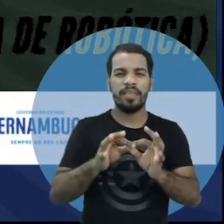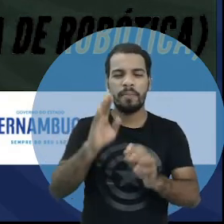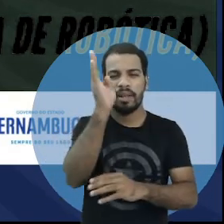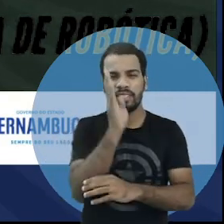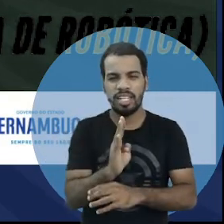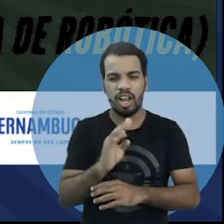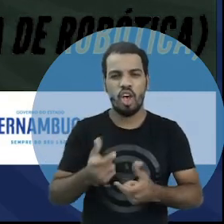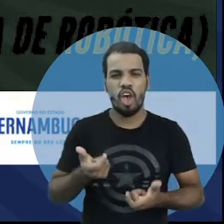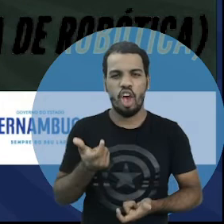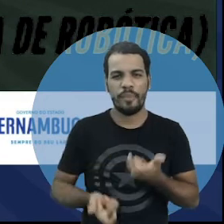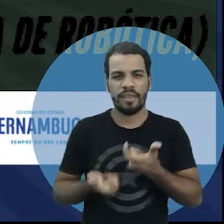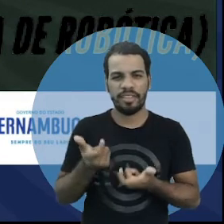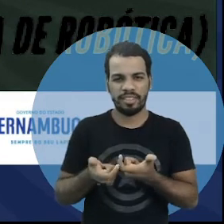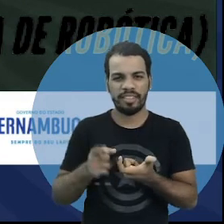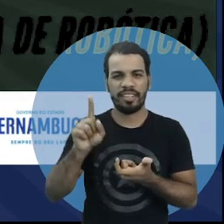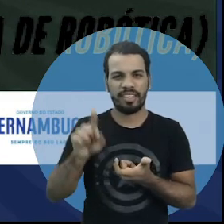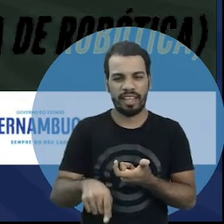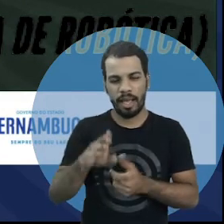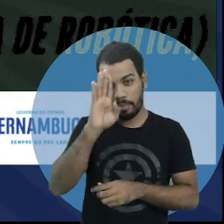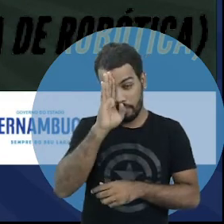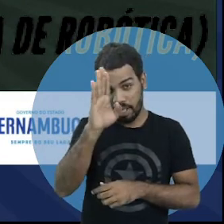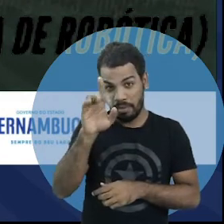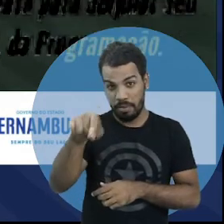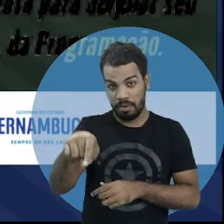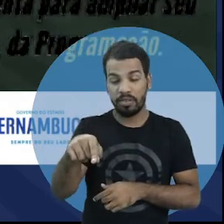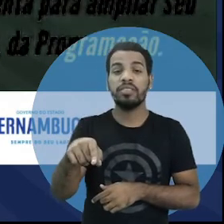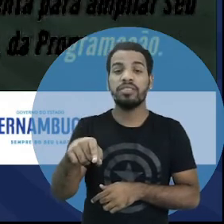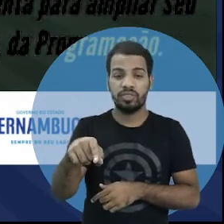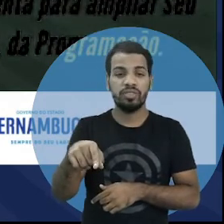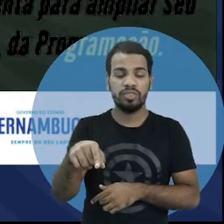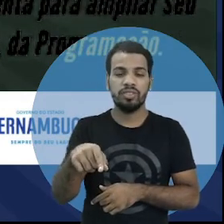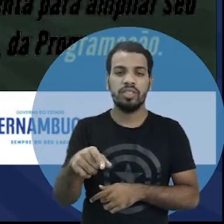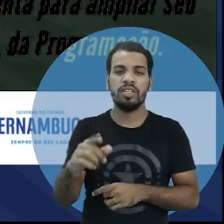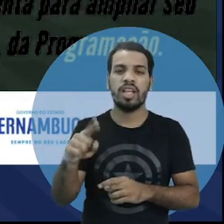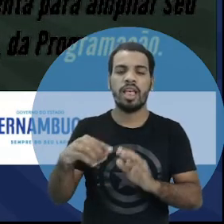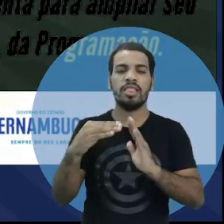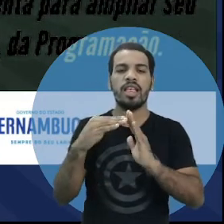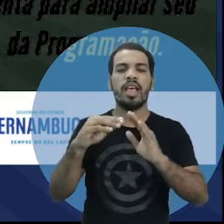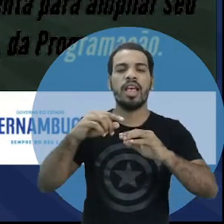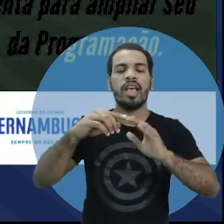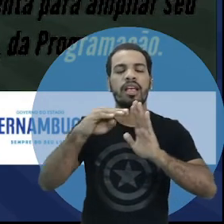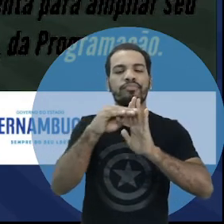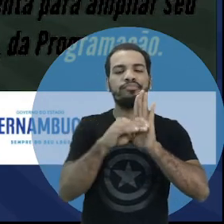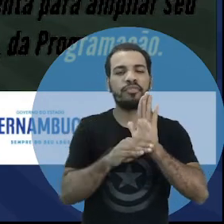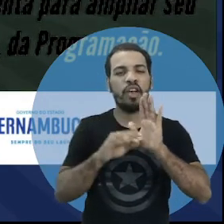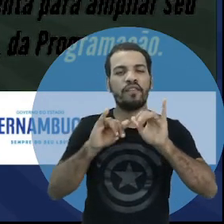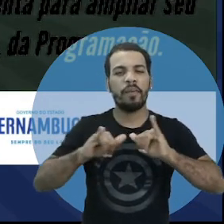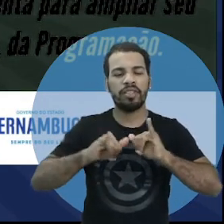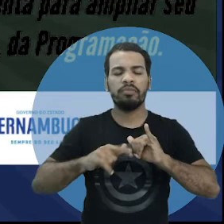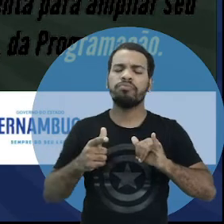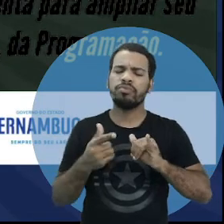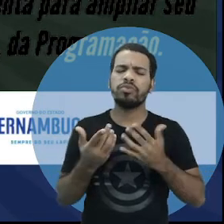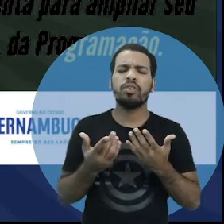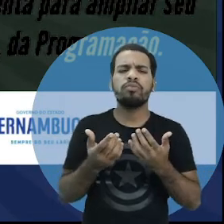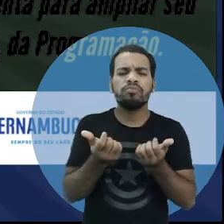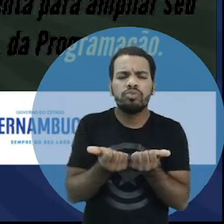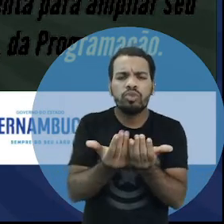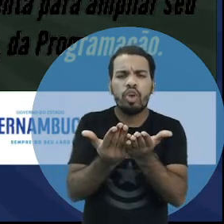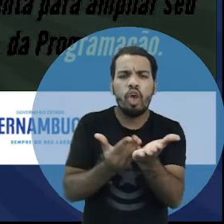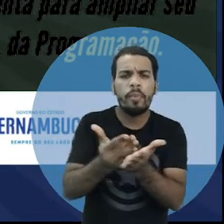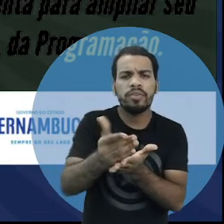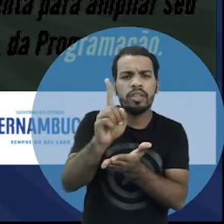Robótica está inclusa principalmente aí nesse itinerário formativo. A abordagem conceitual, ela tem como princípio